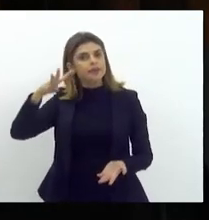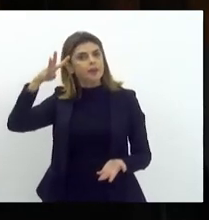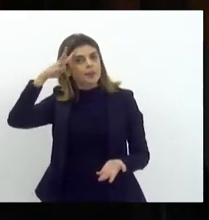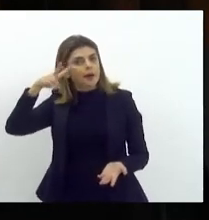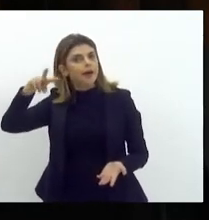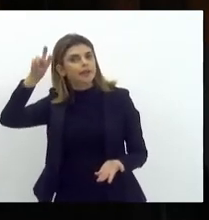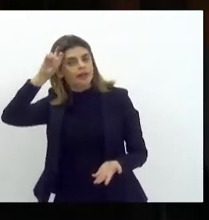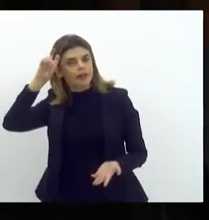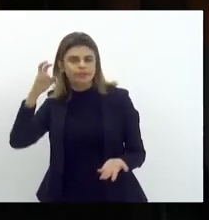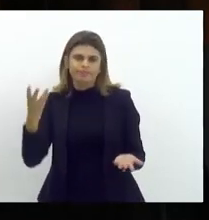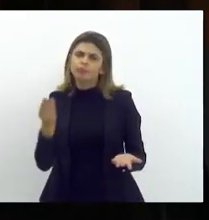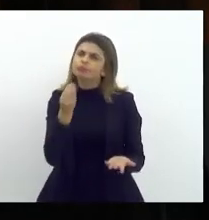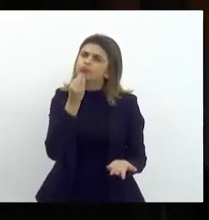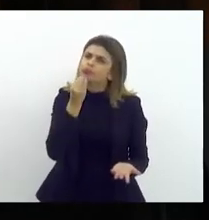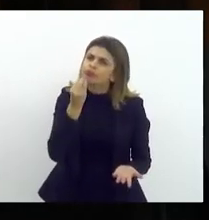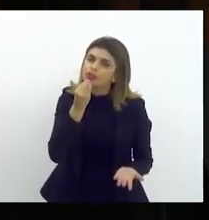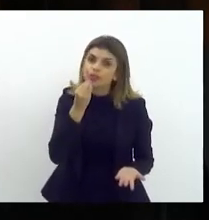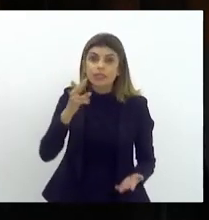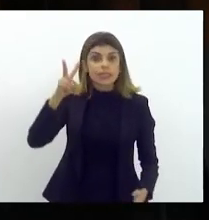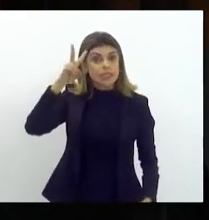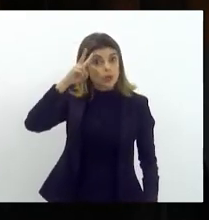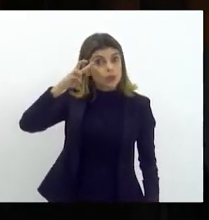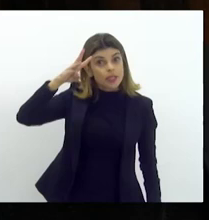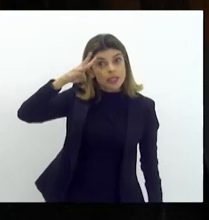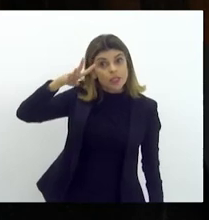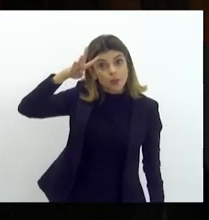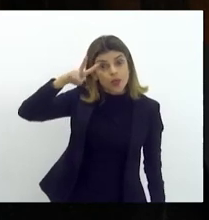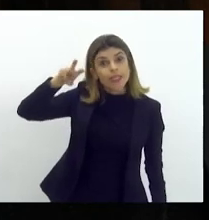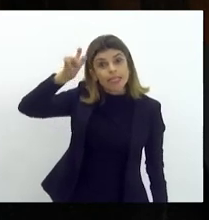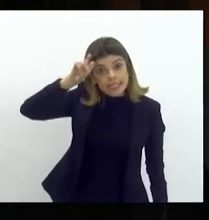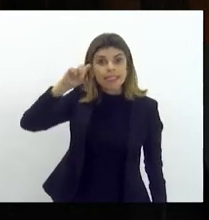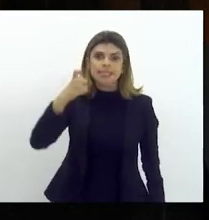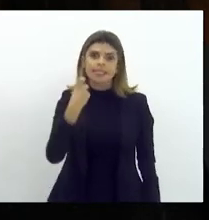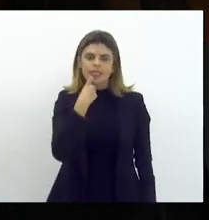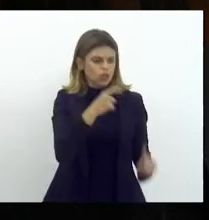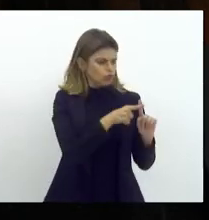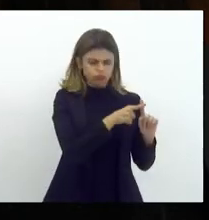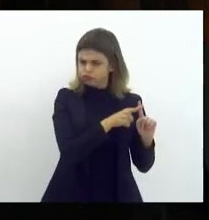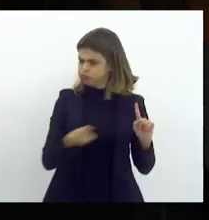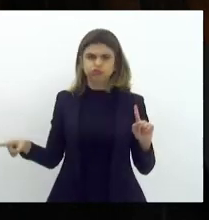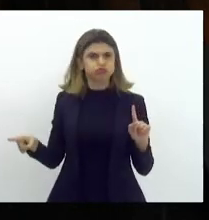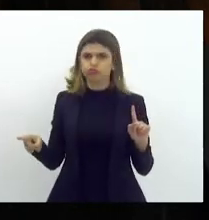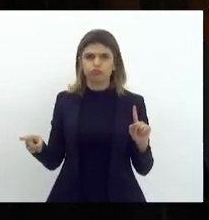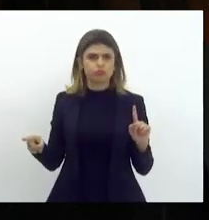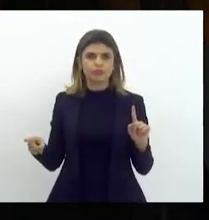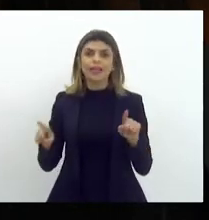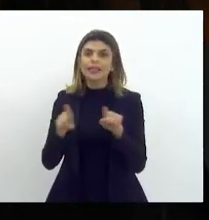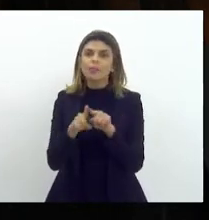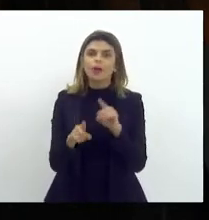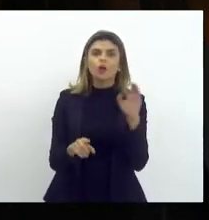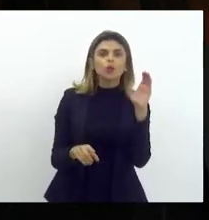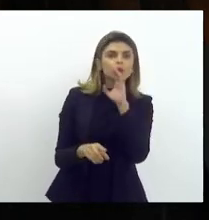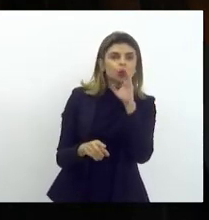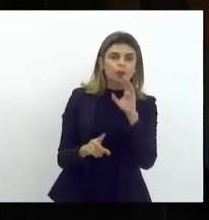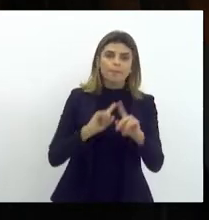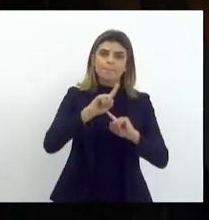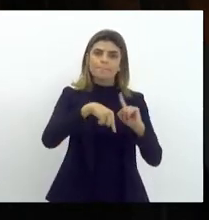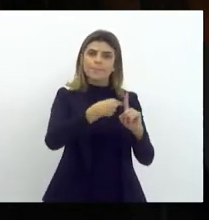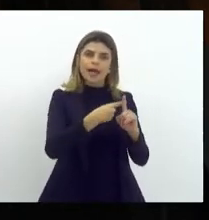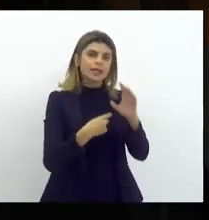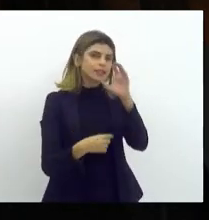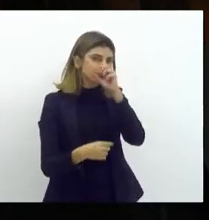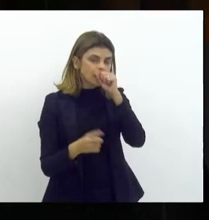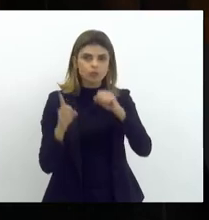quinta poderia ser segunda terça quarta quinta e sexta e as extraordinárias sábado e